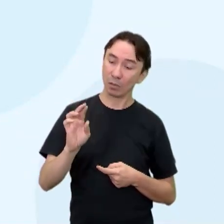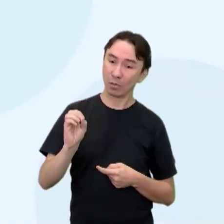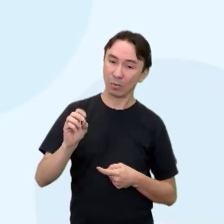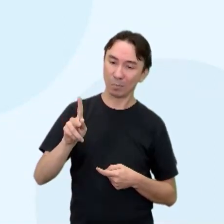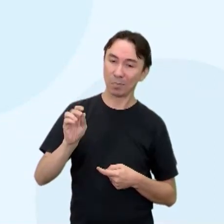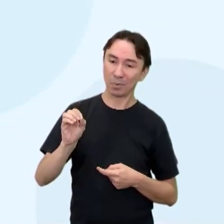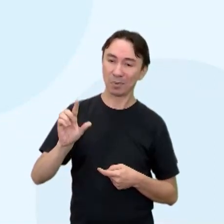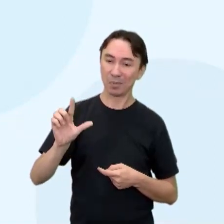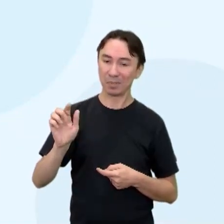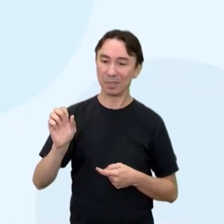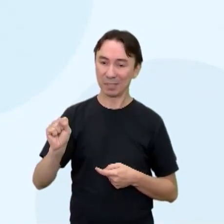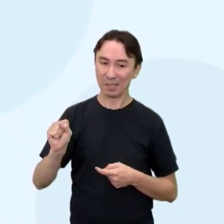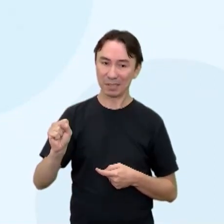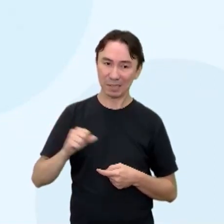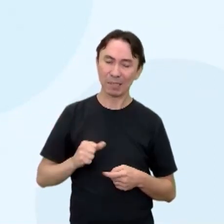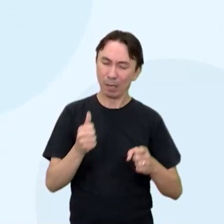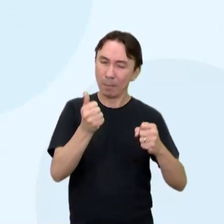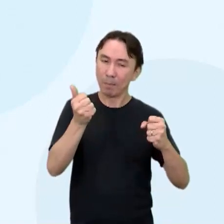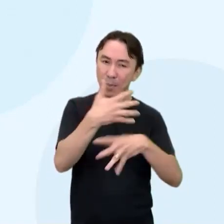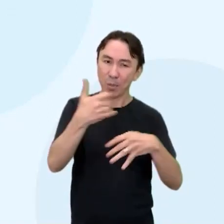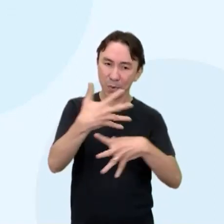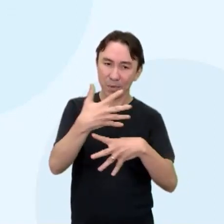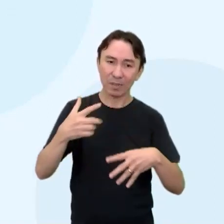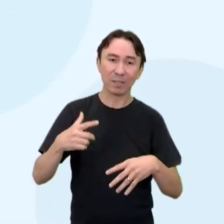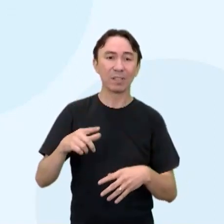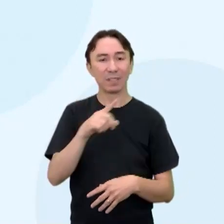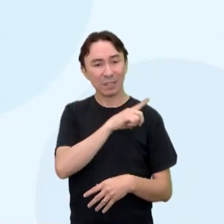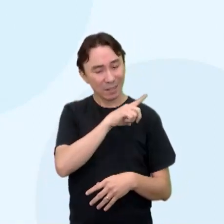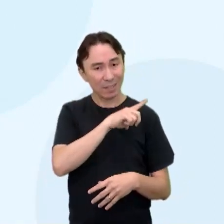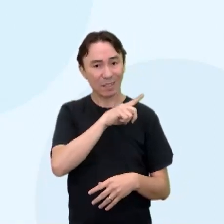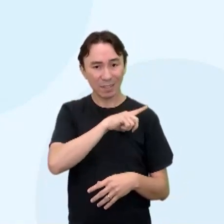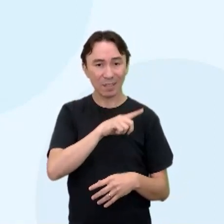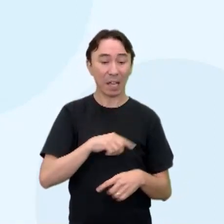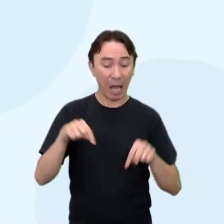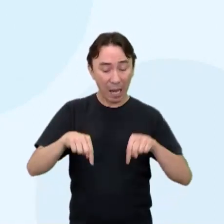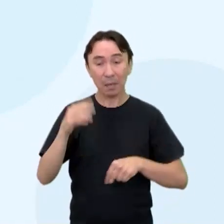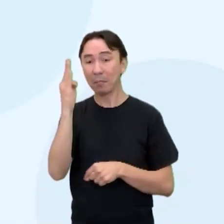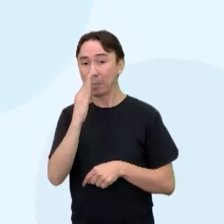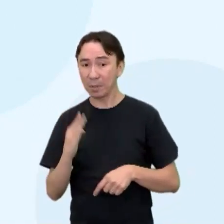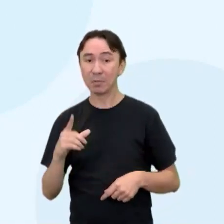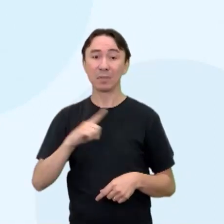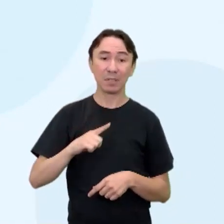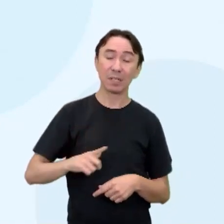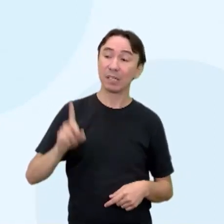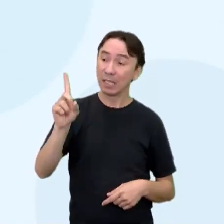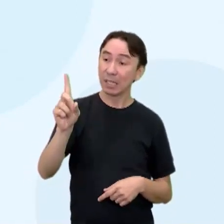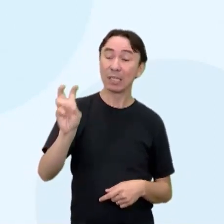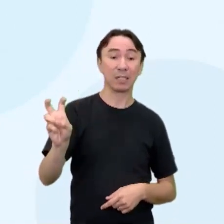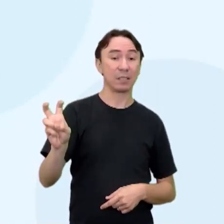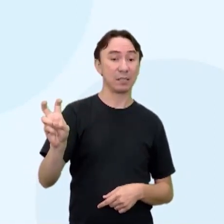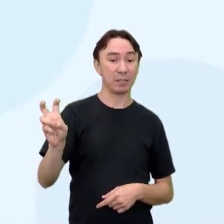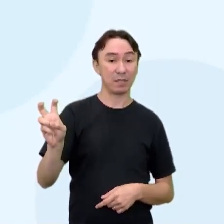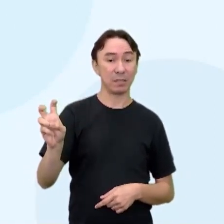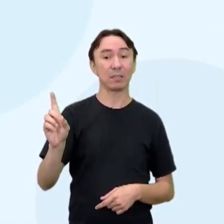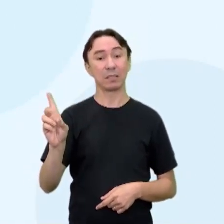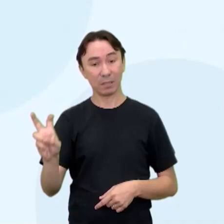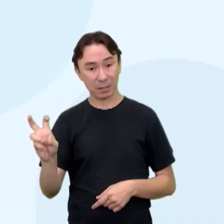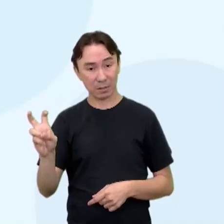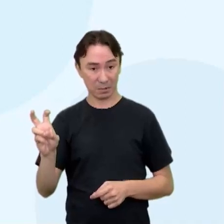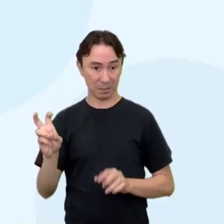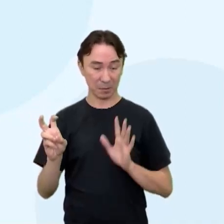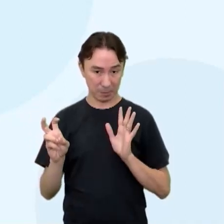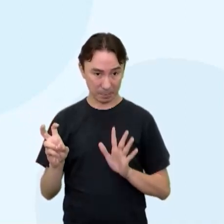urbanos, né, existentes aqui no Brasil, né, que tem aí uma influência direta, seja de uma ou mais metrópoles